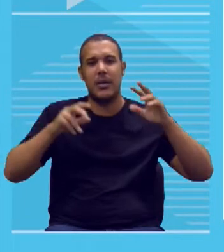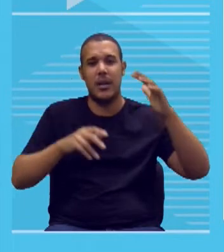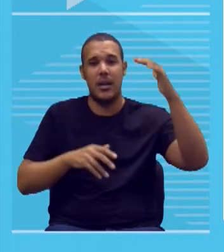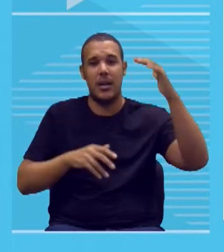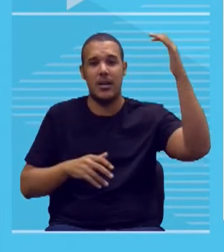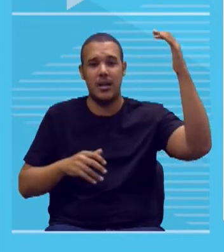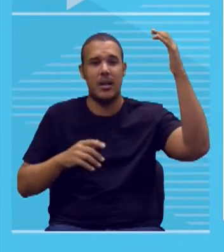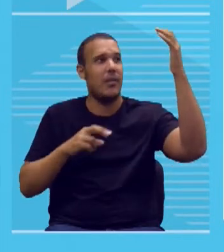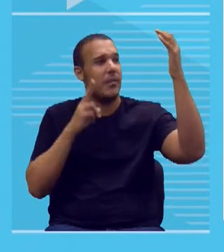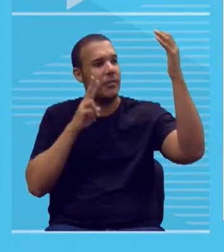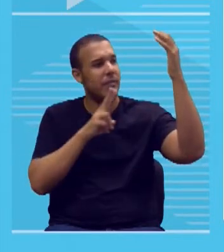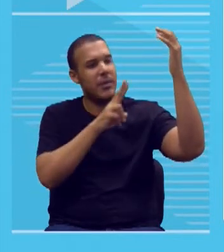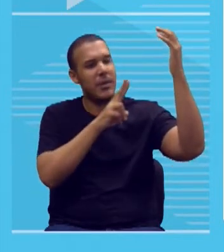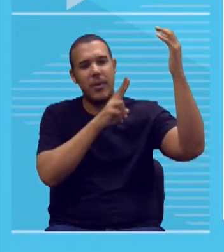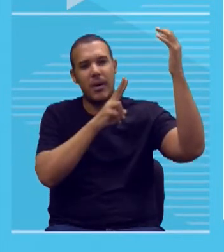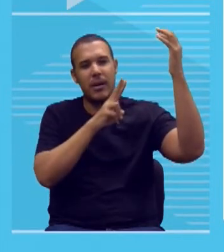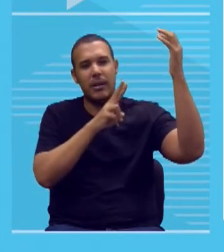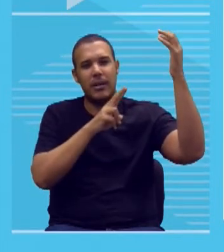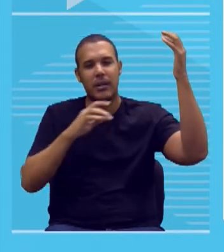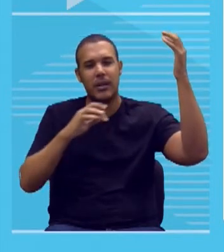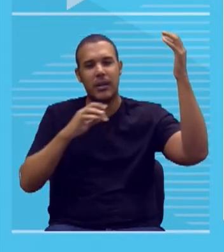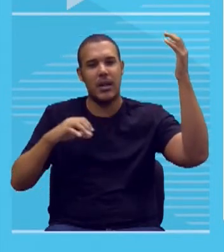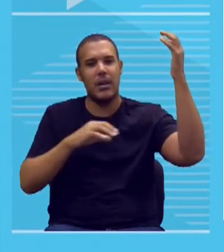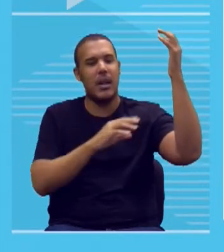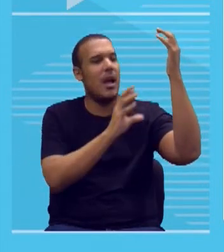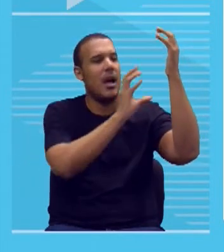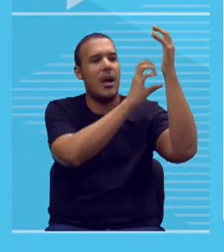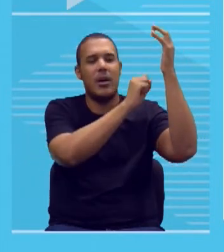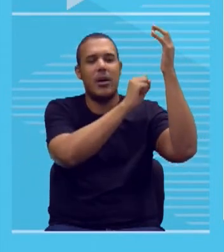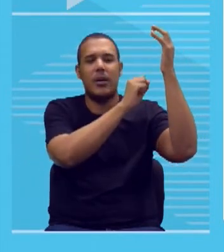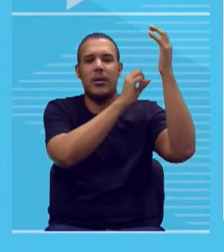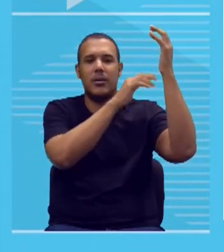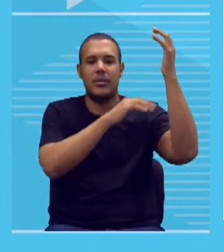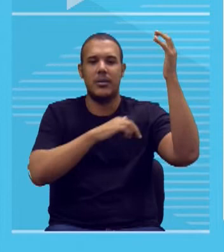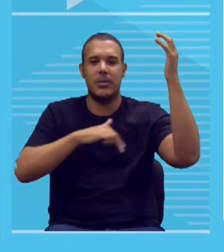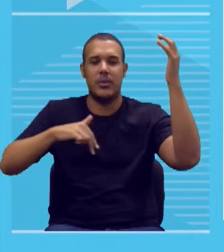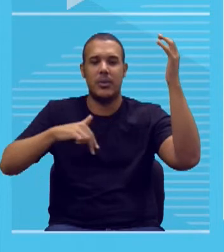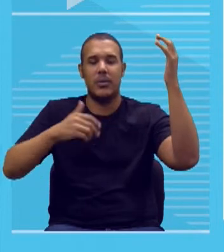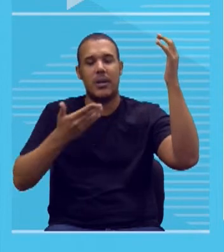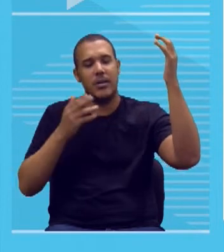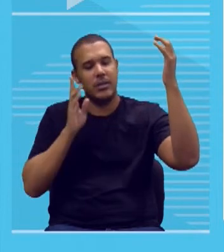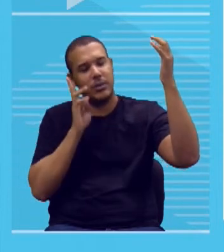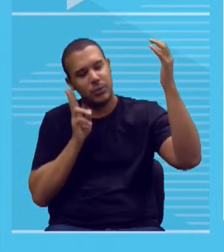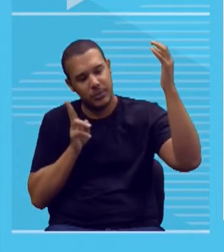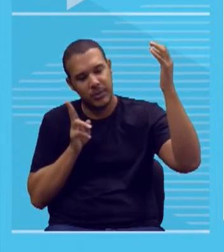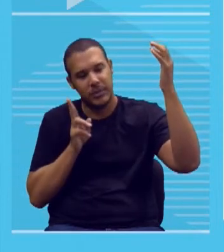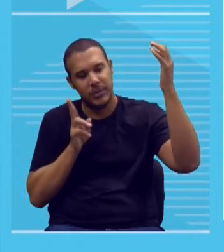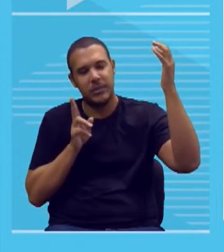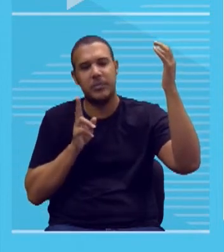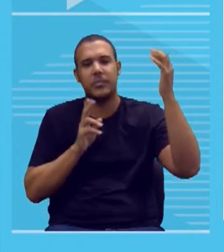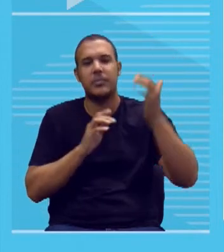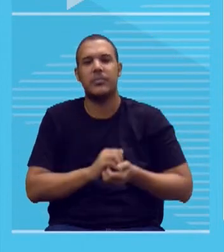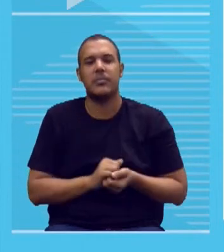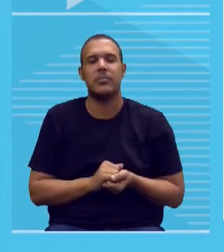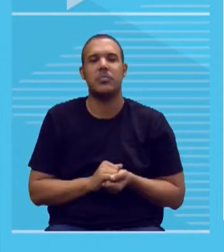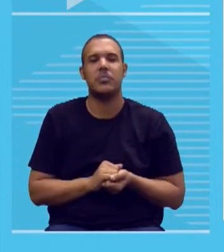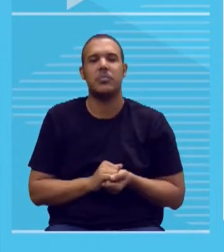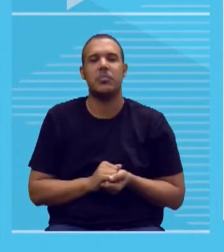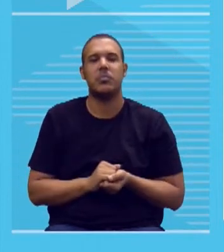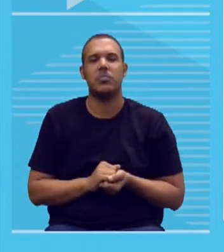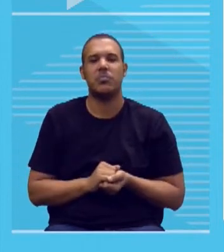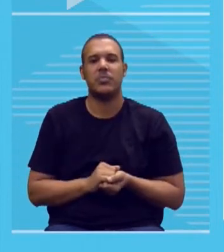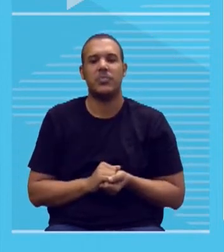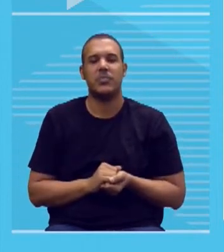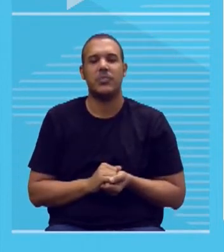ali um filezinho de clorofila e um a comiam voltava a se deitar na maior tranquilidade do mundo muito bom muito